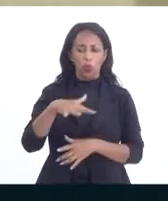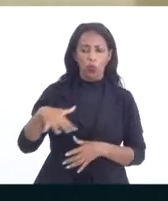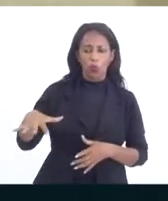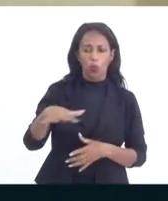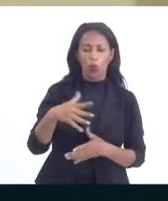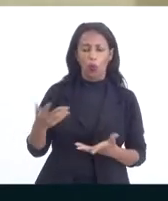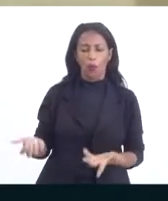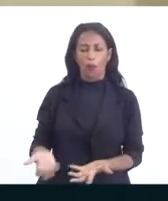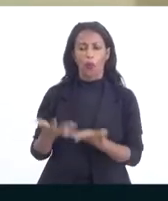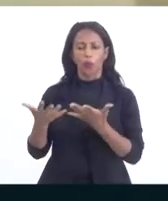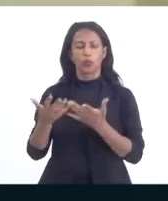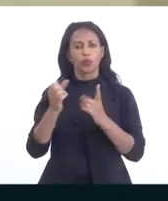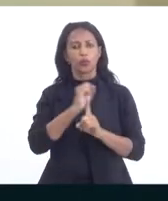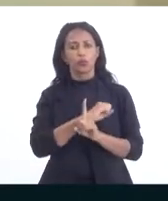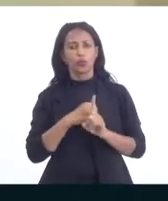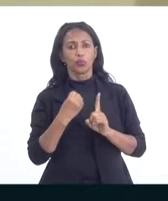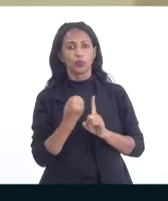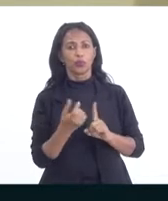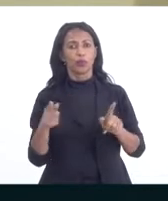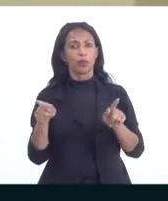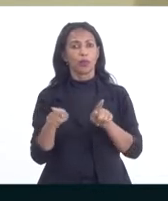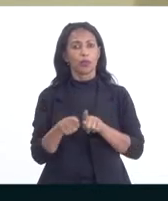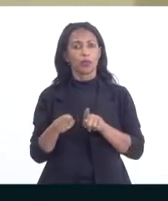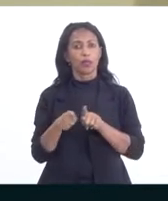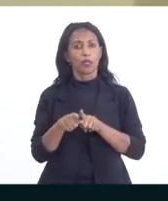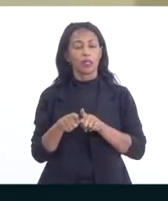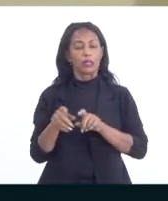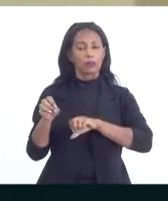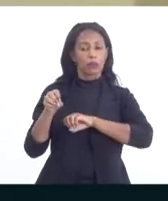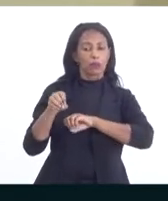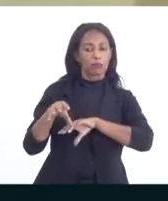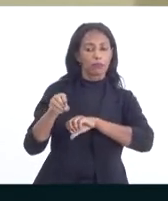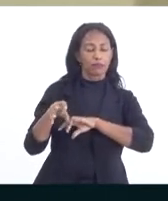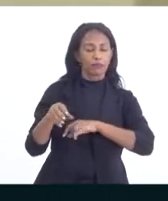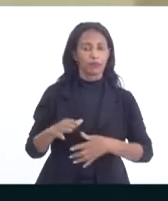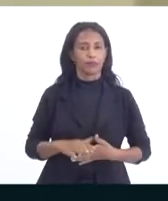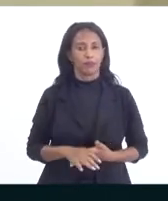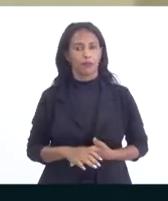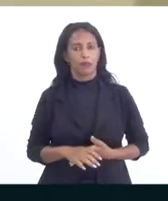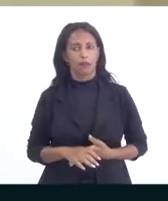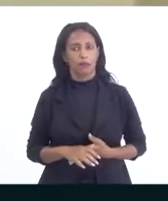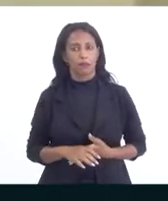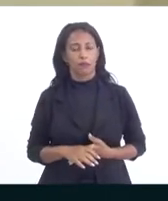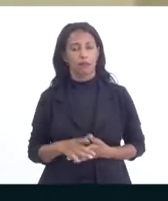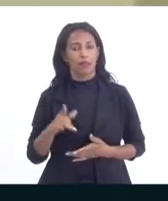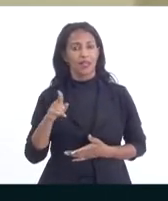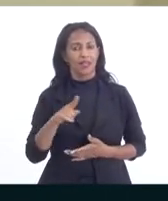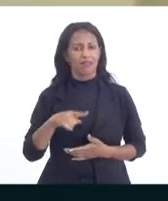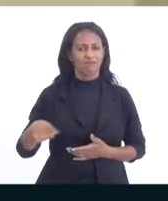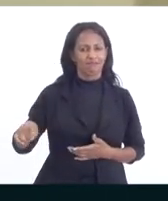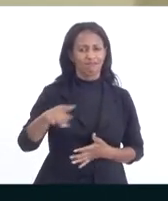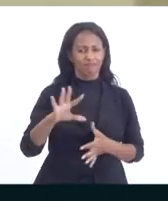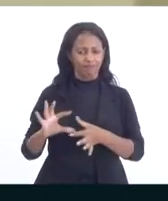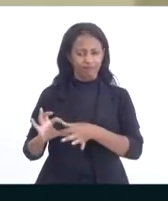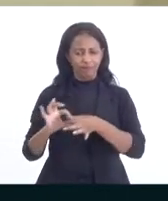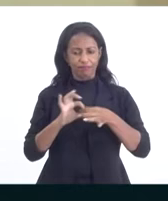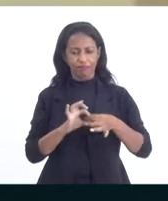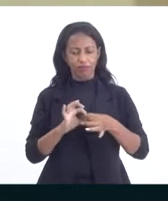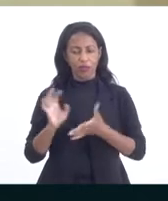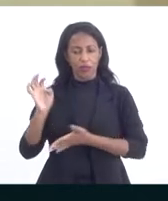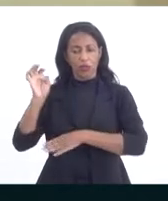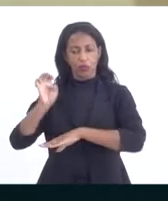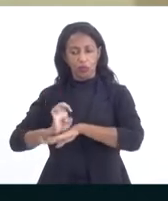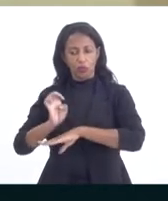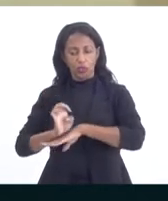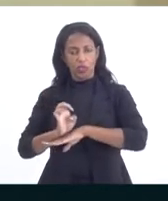com os setores sociais e com o setor educacional, né? Essa integração no estado do Rio de Janeiro entre